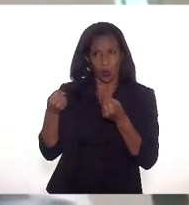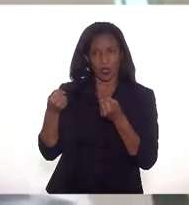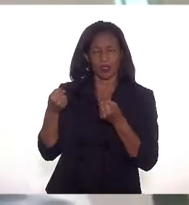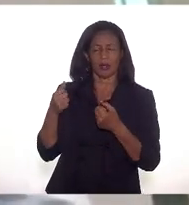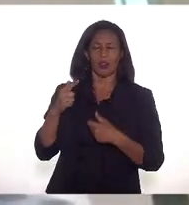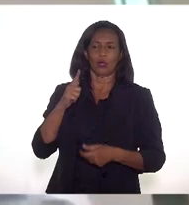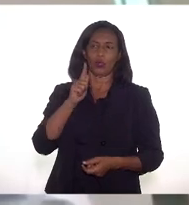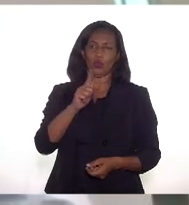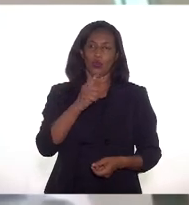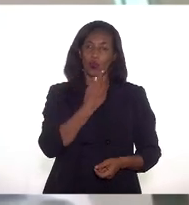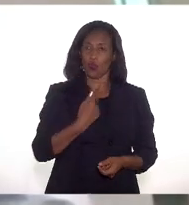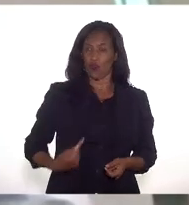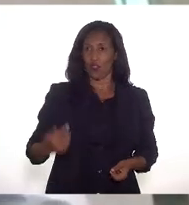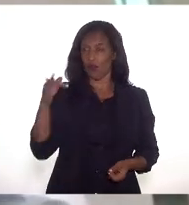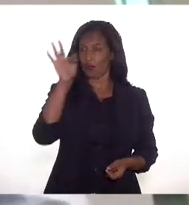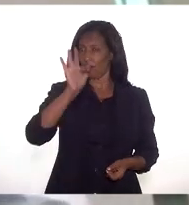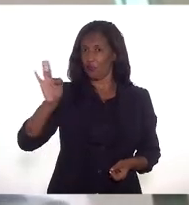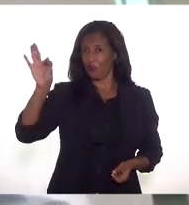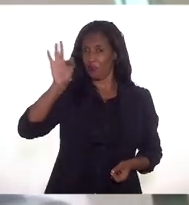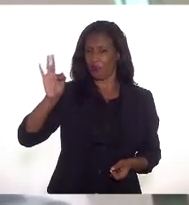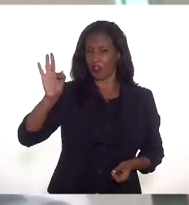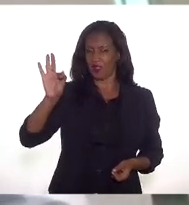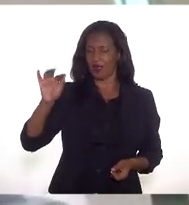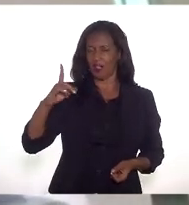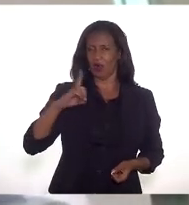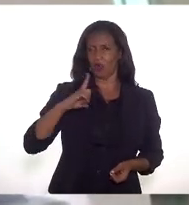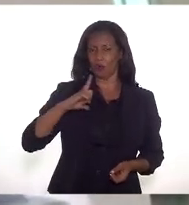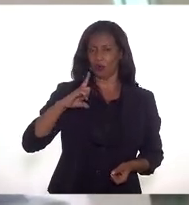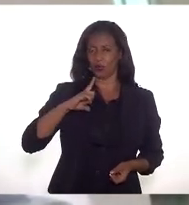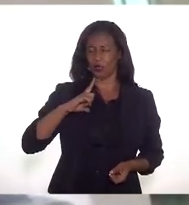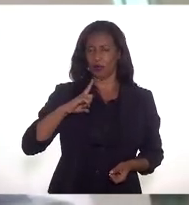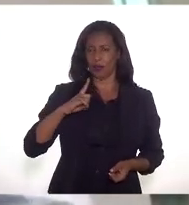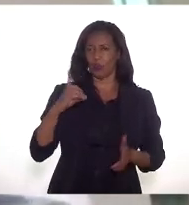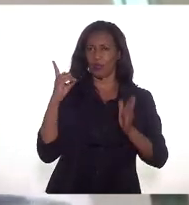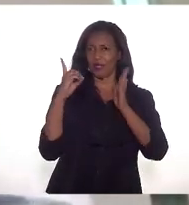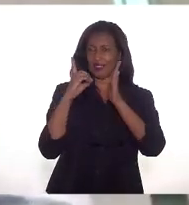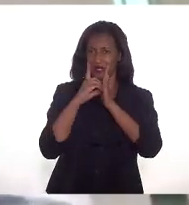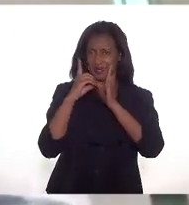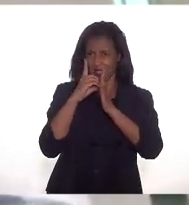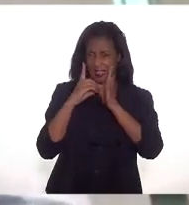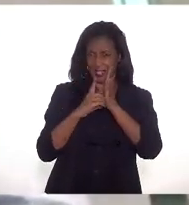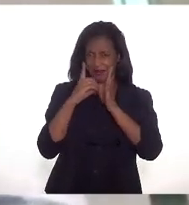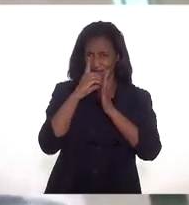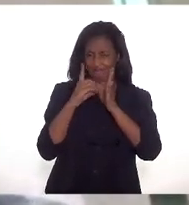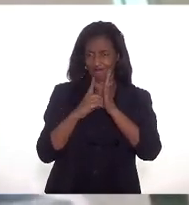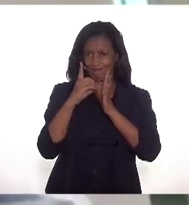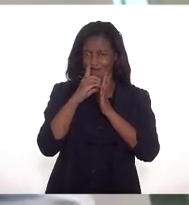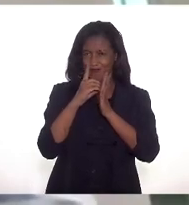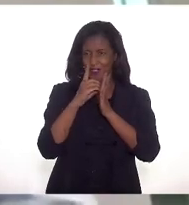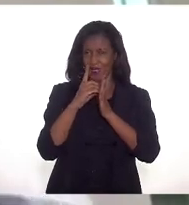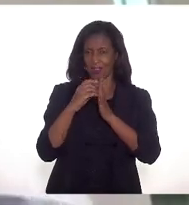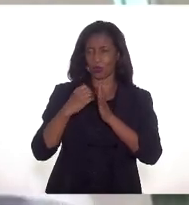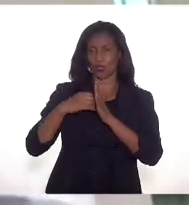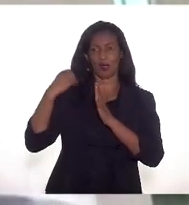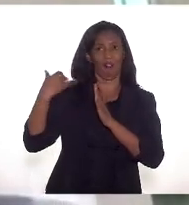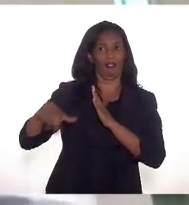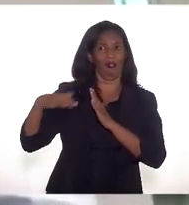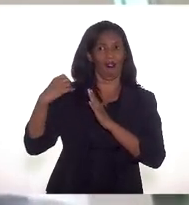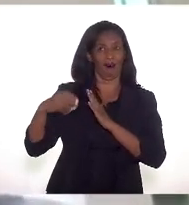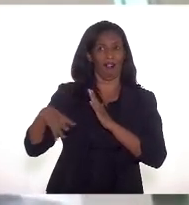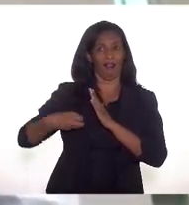federal em ter feito a edição do decreto logo após a lei, que nos fez ter um gasto só esse ano de